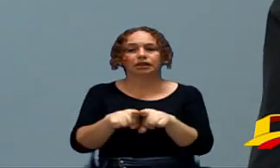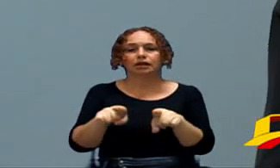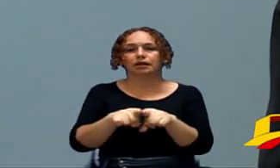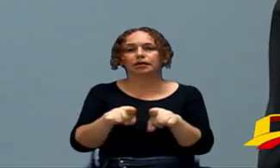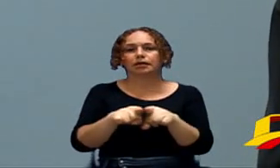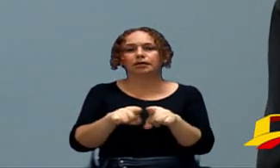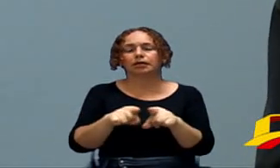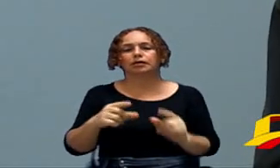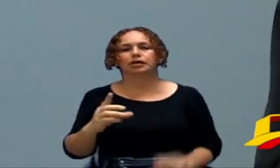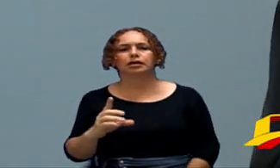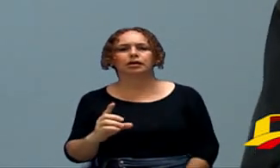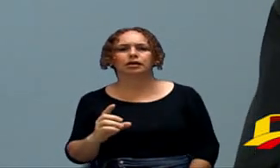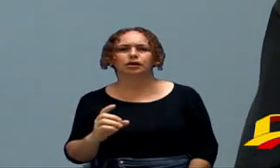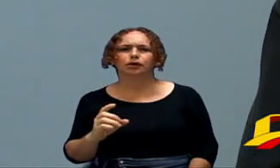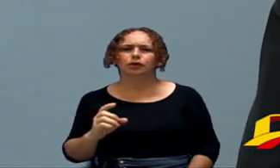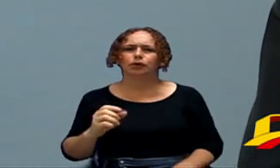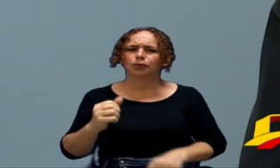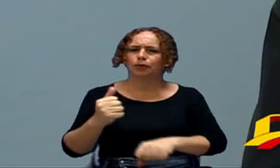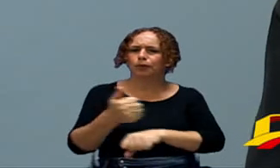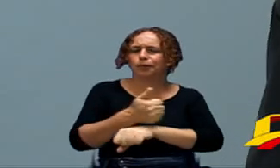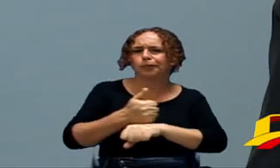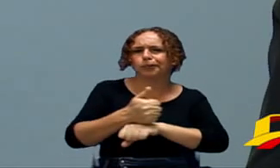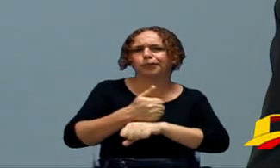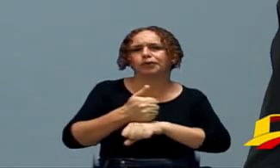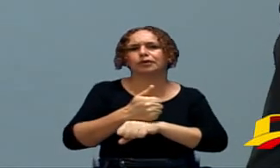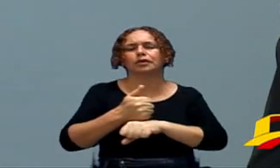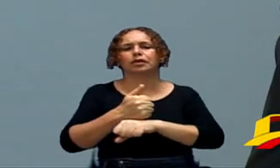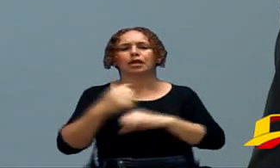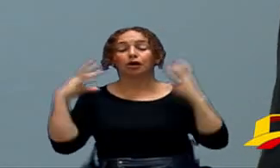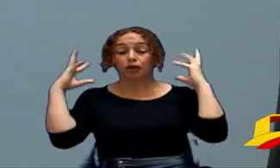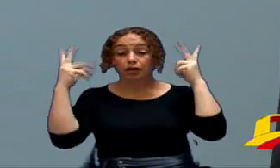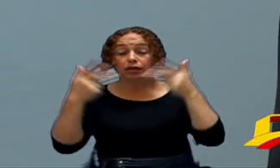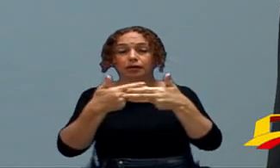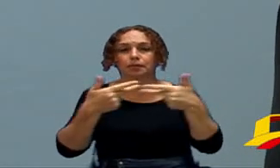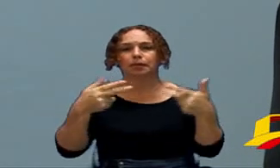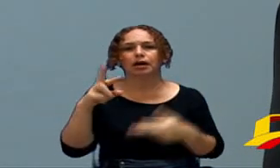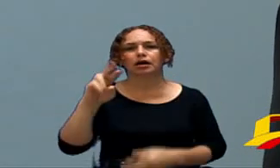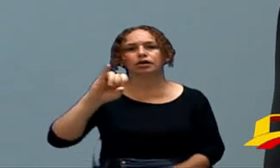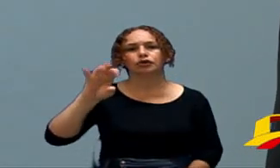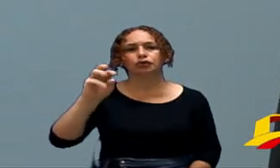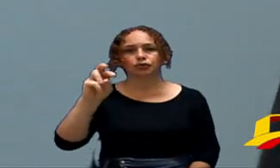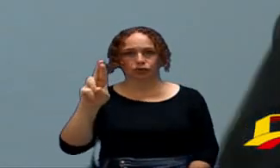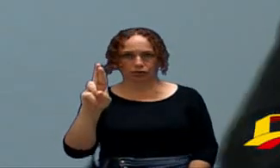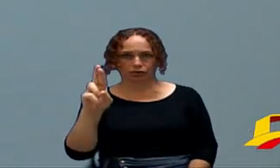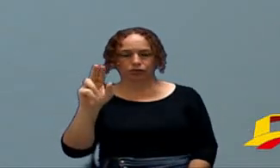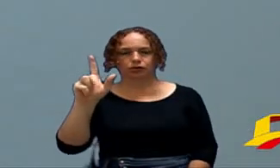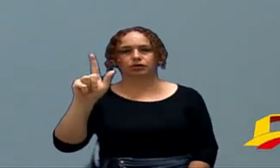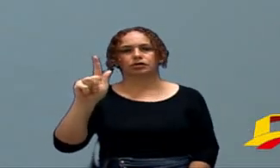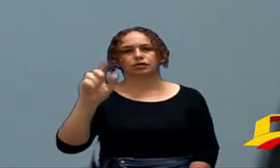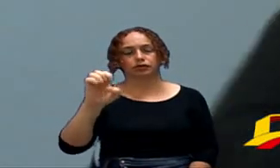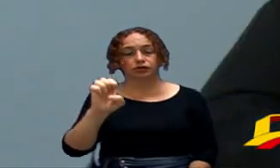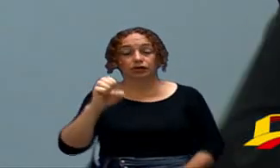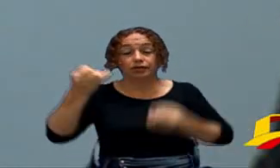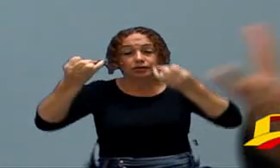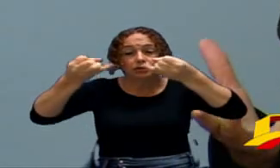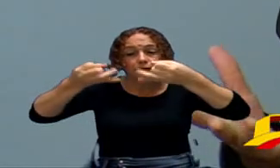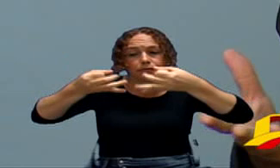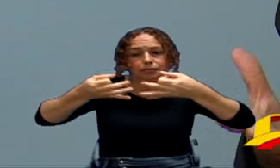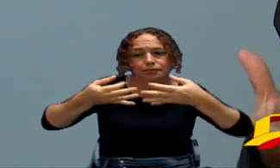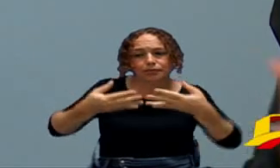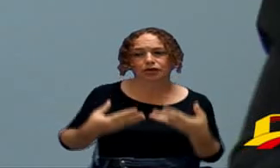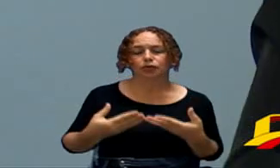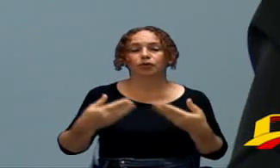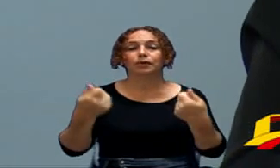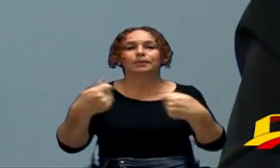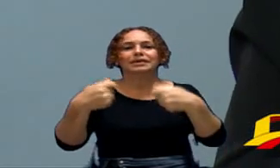onde ele indicou aí que fosse feita a transferência, embasado nas questões técnicas. Porque é que, se fôssemos